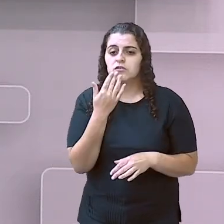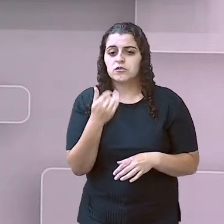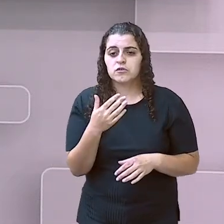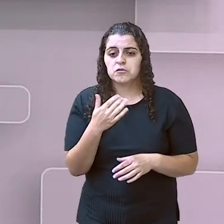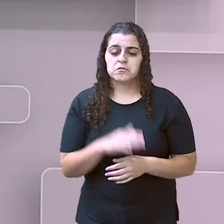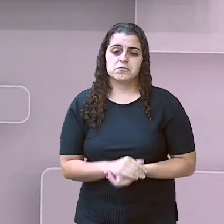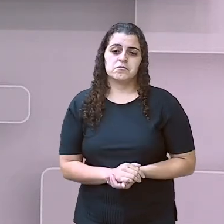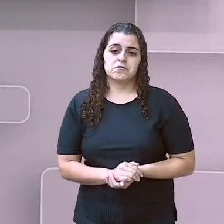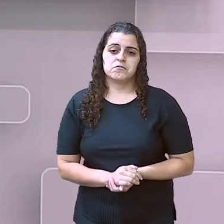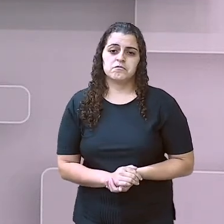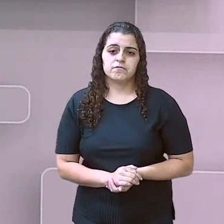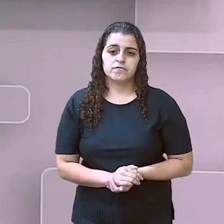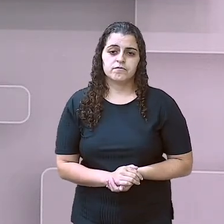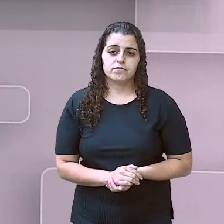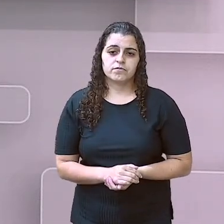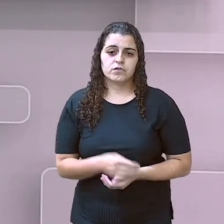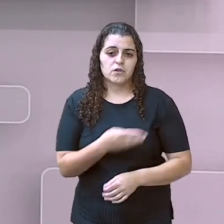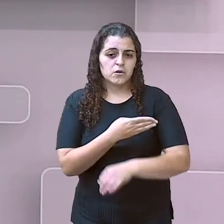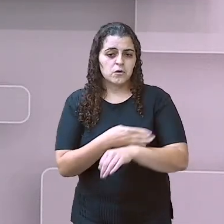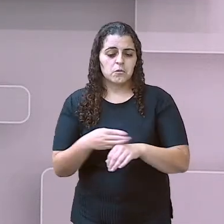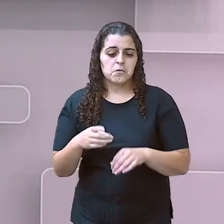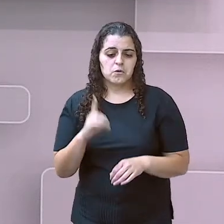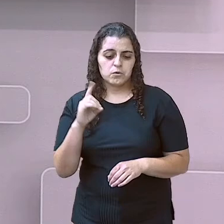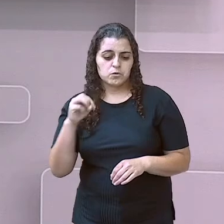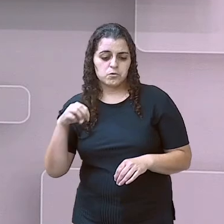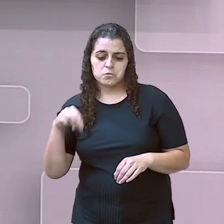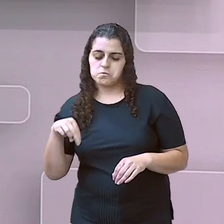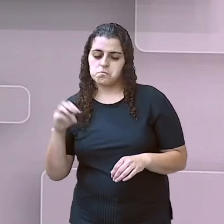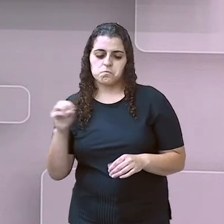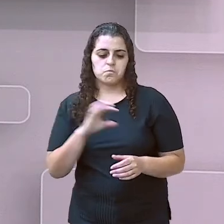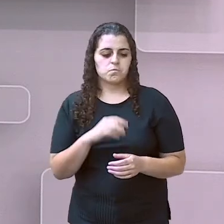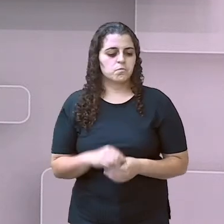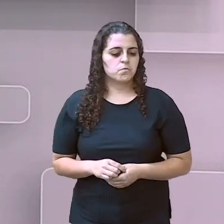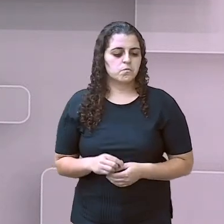alimentação dos homens brancos, não, dos donos deles, não.